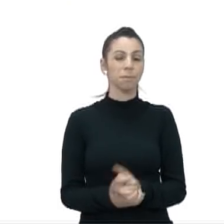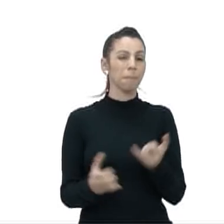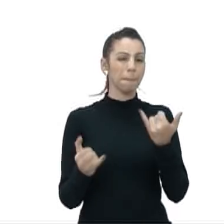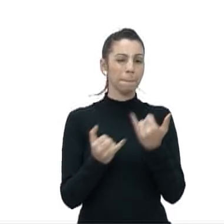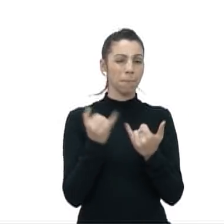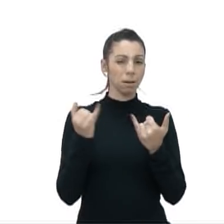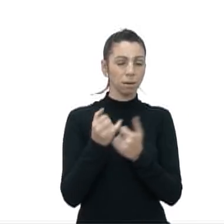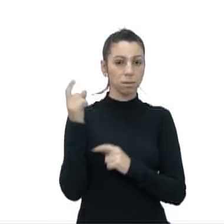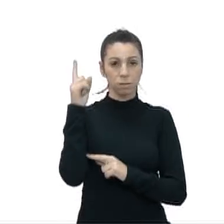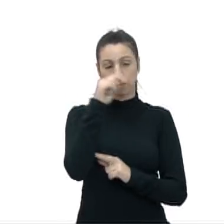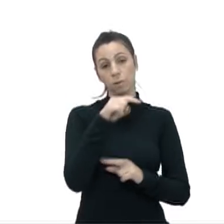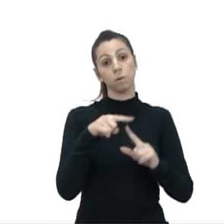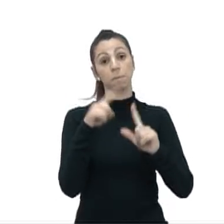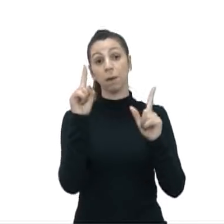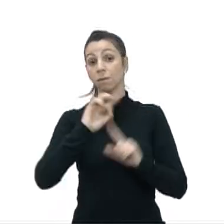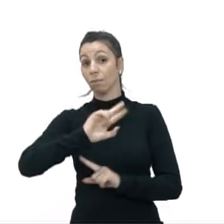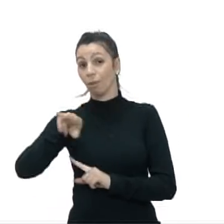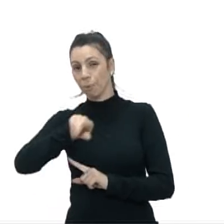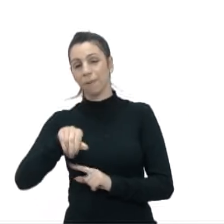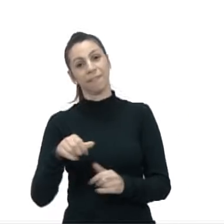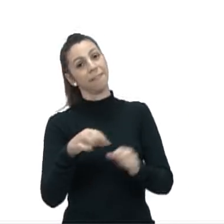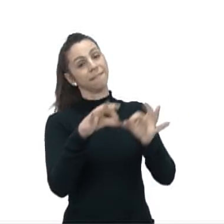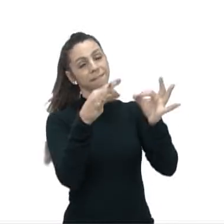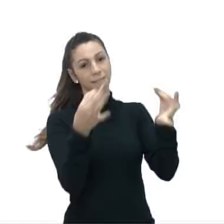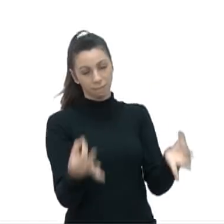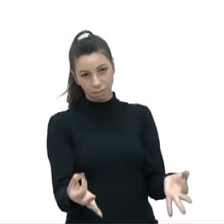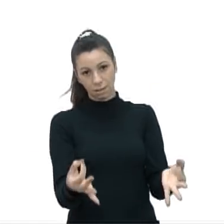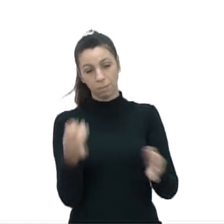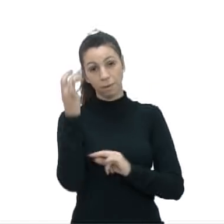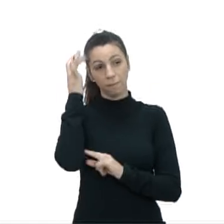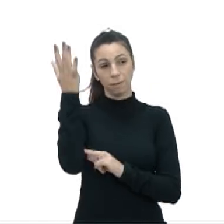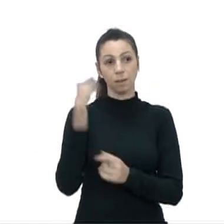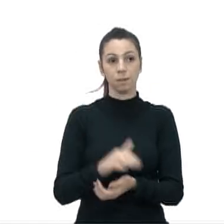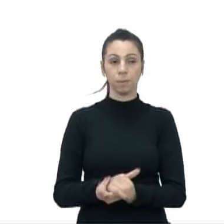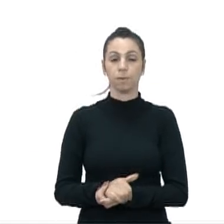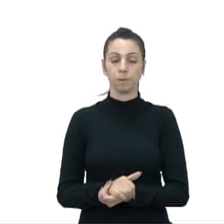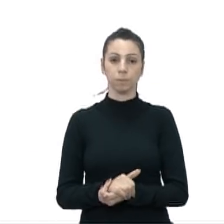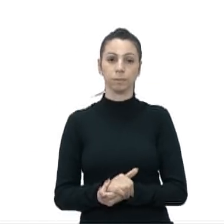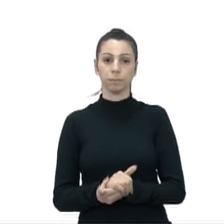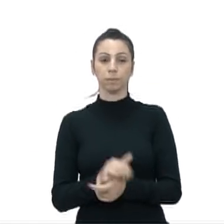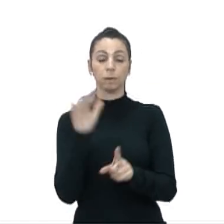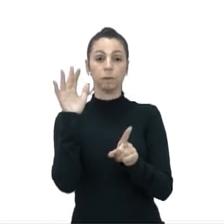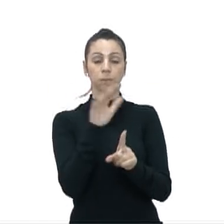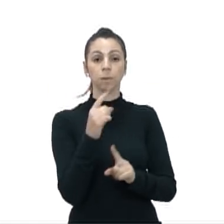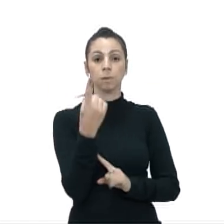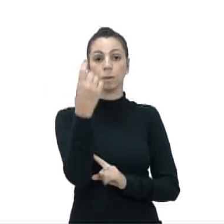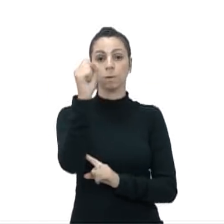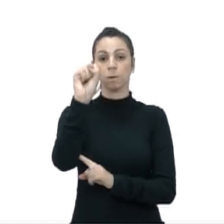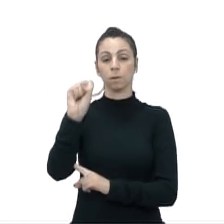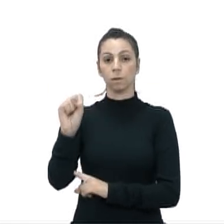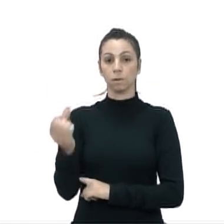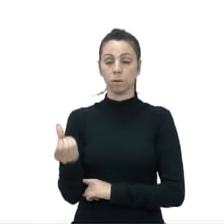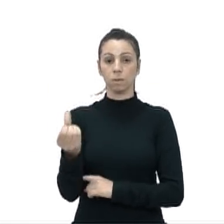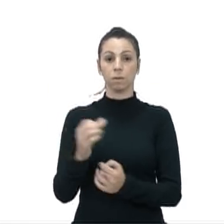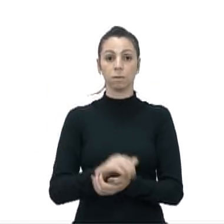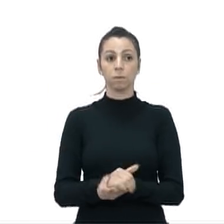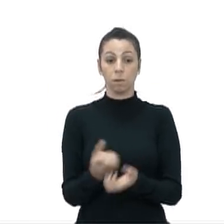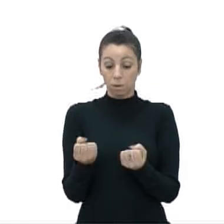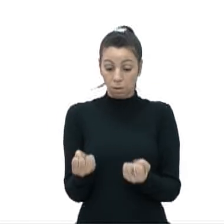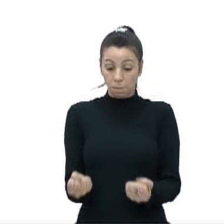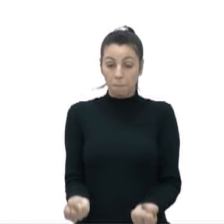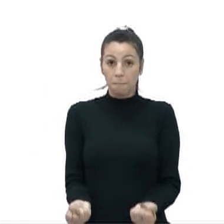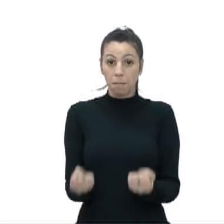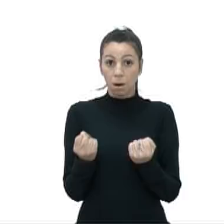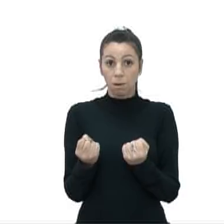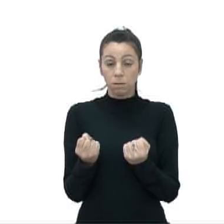fácil. A única força que está atuando aqui é 186. As massas. Gente, como o Paulo